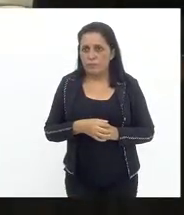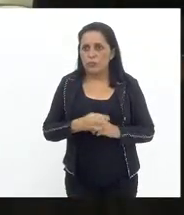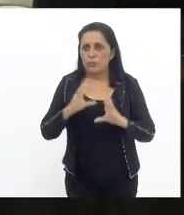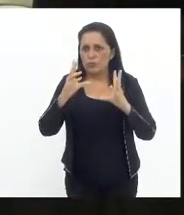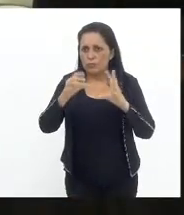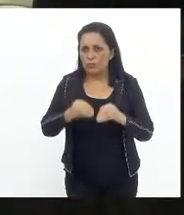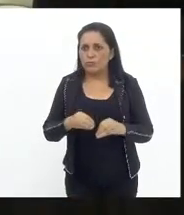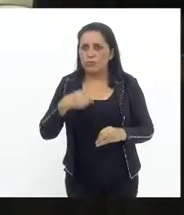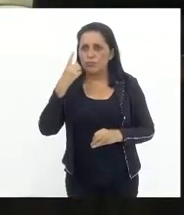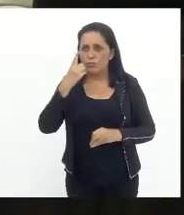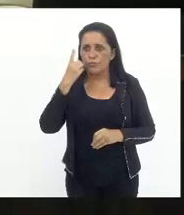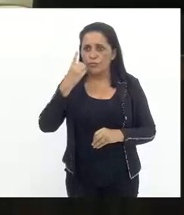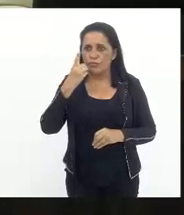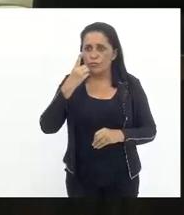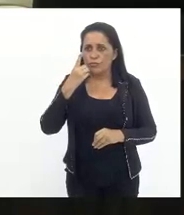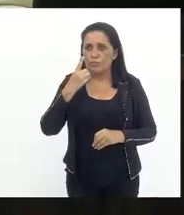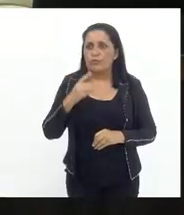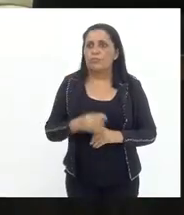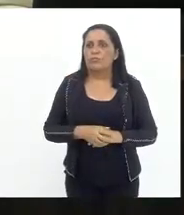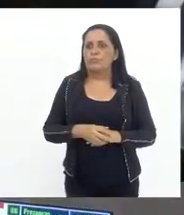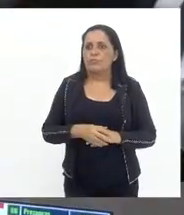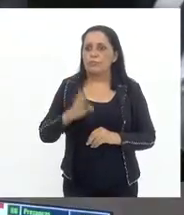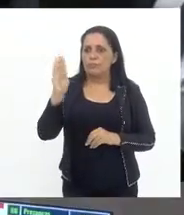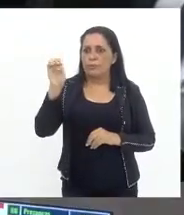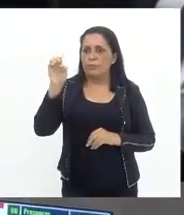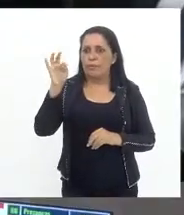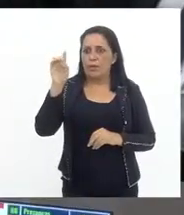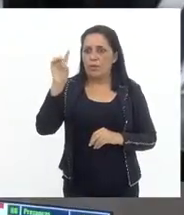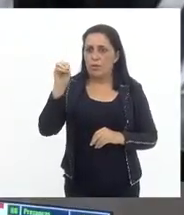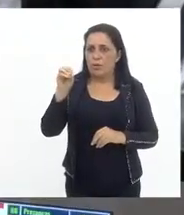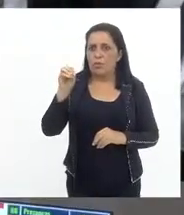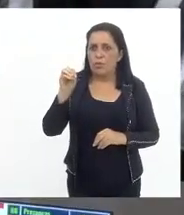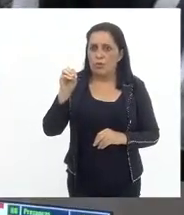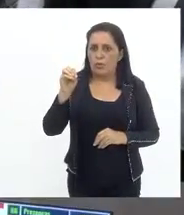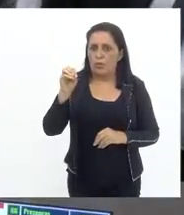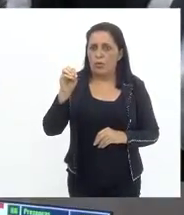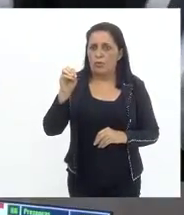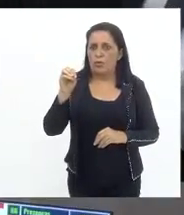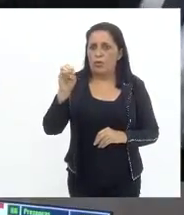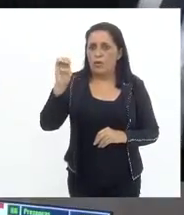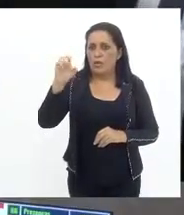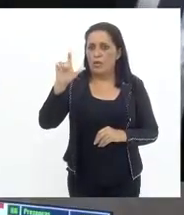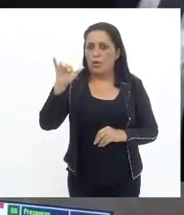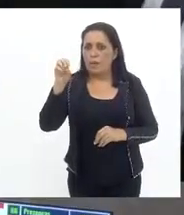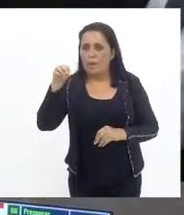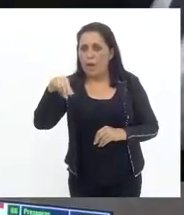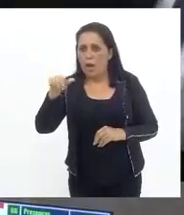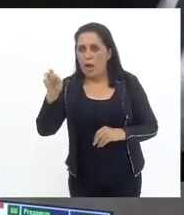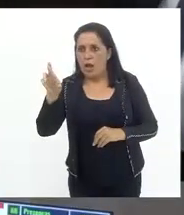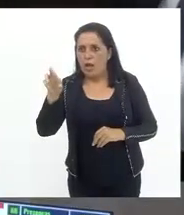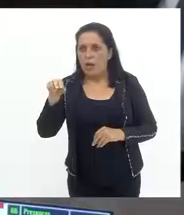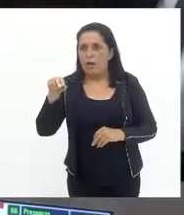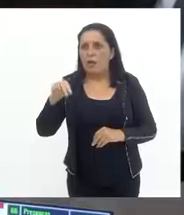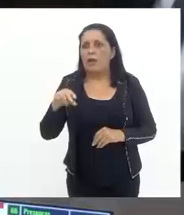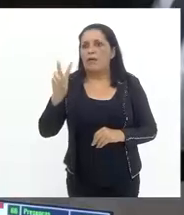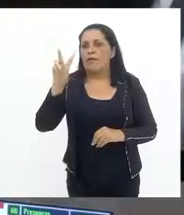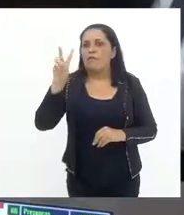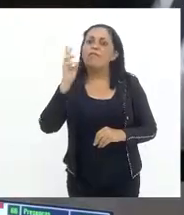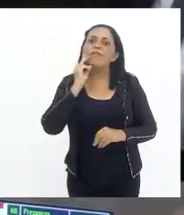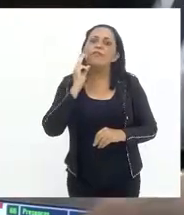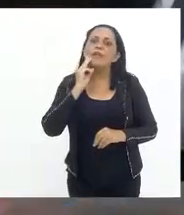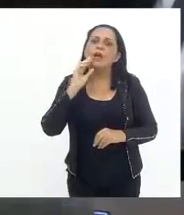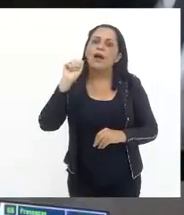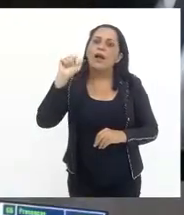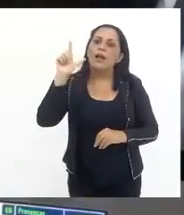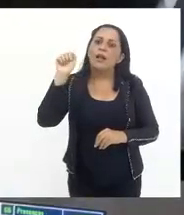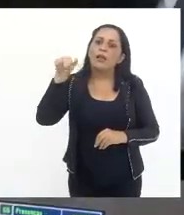Bebeto, subtenente, Eliomar, Bom Tempo, Flávio, Valdec,